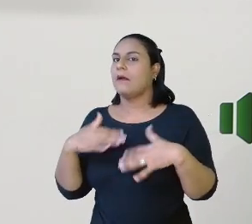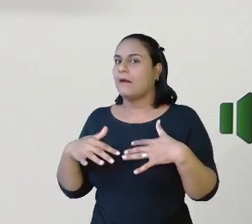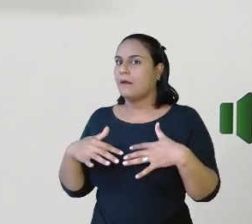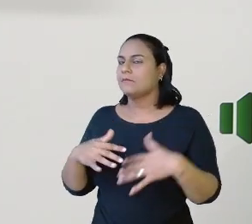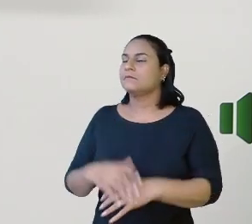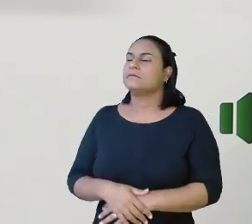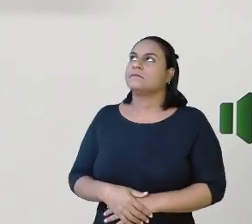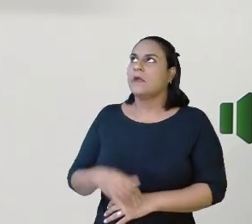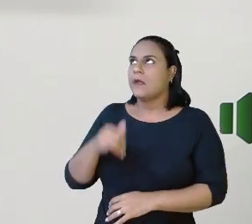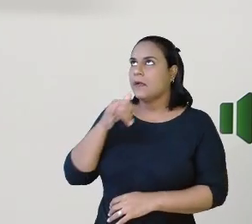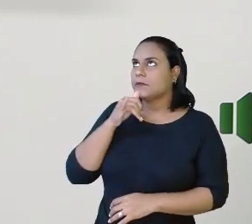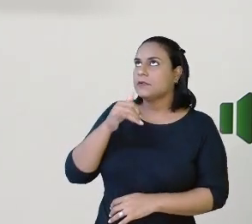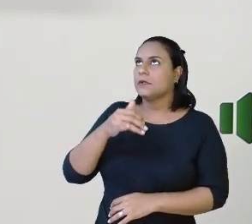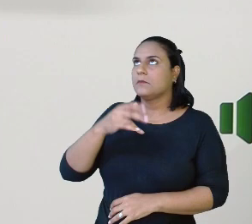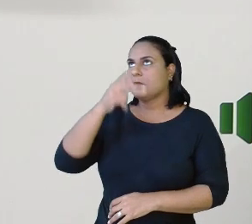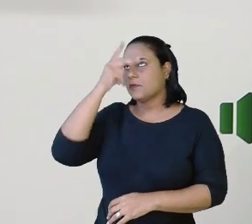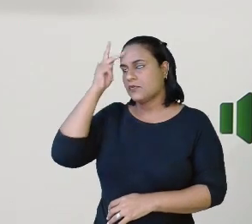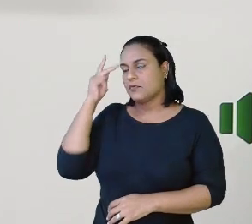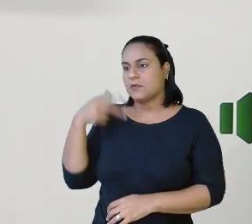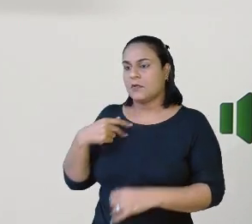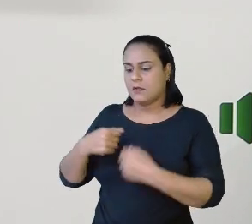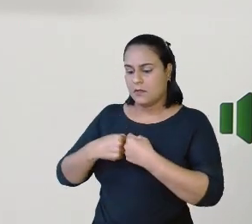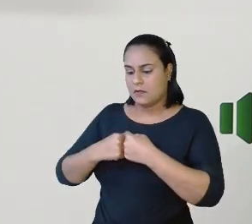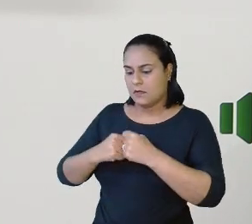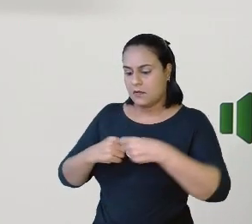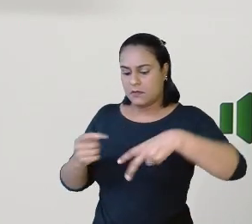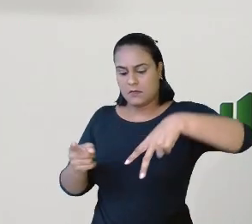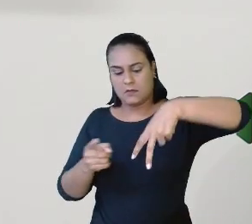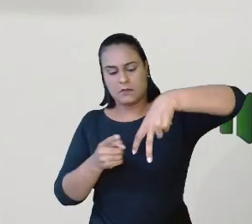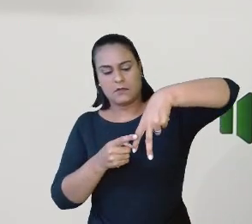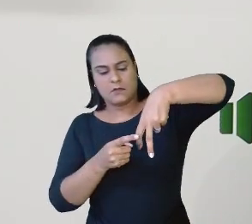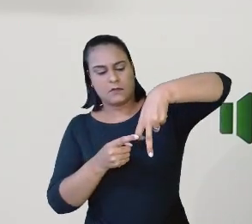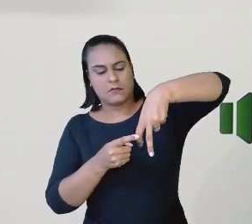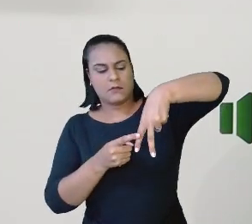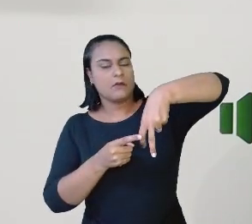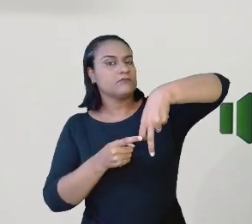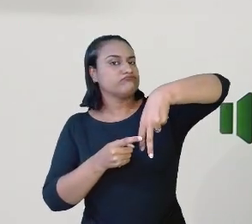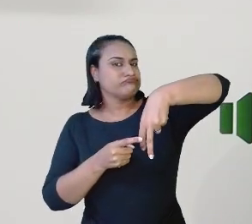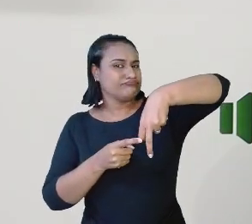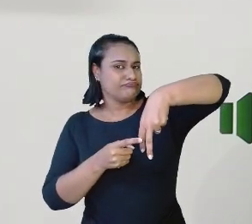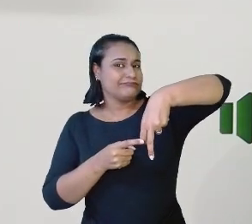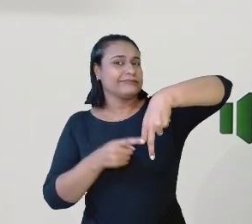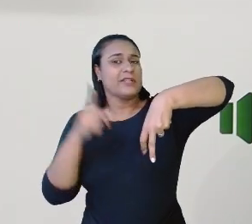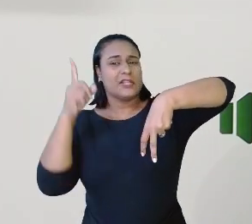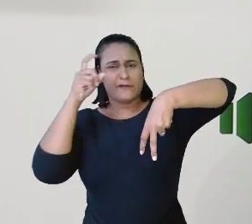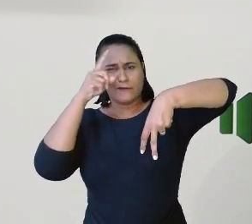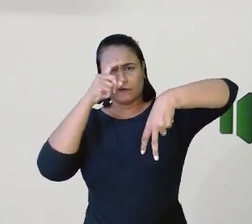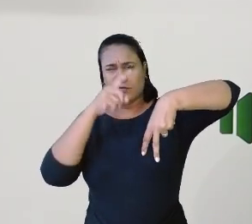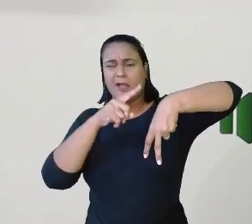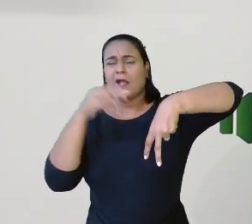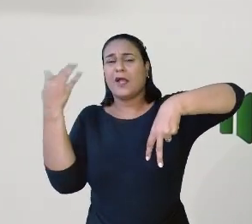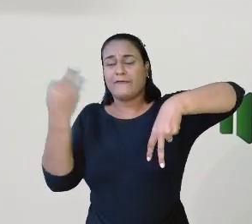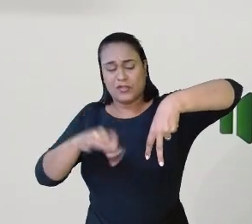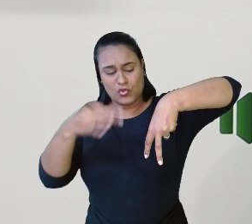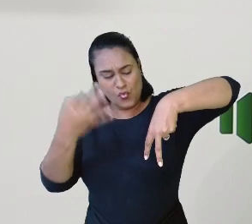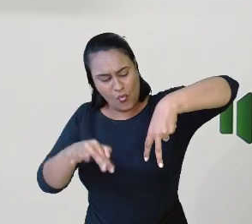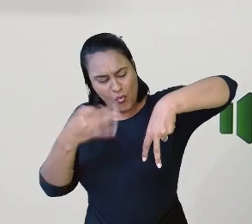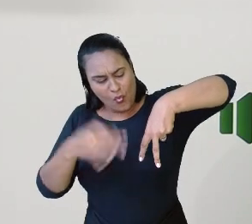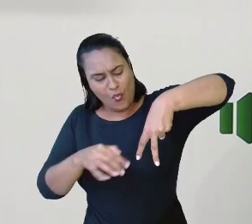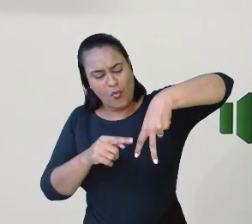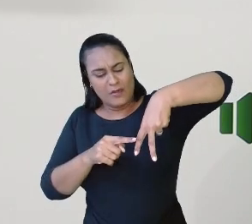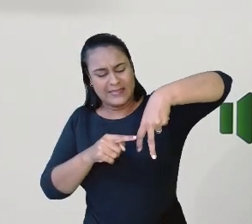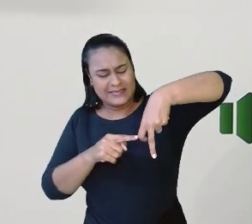corpo. Uma pessoa que tem problema na articulação do joelho, por exemplo, ela vai ter dificuldade, ela vai sentir dores ao